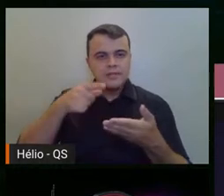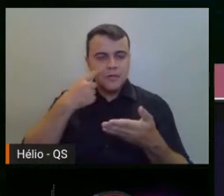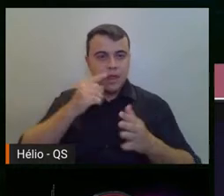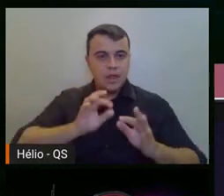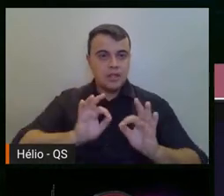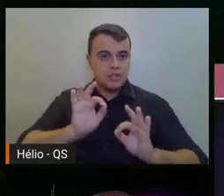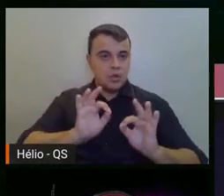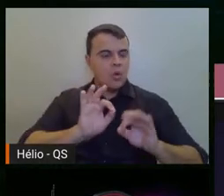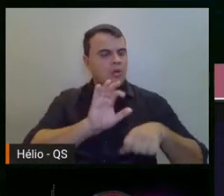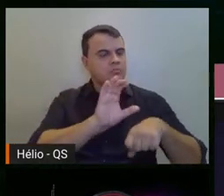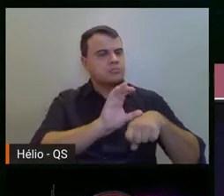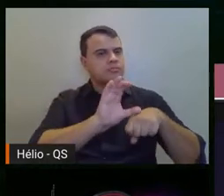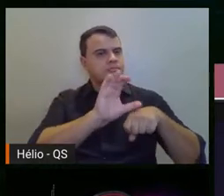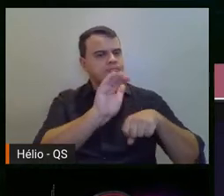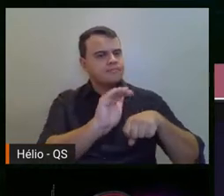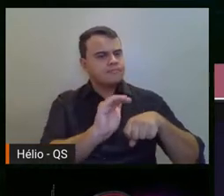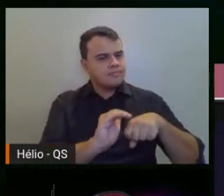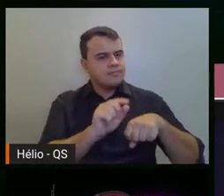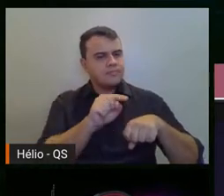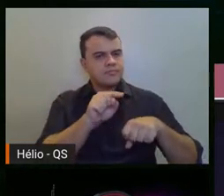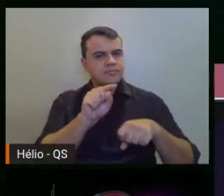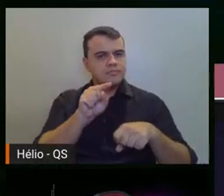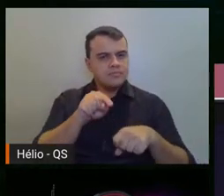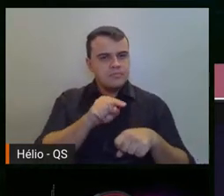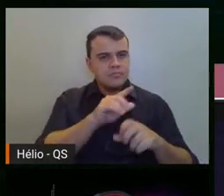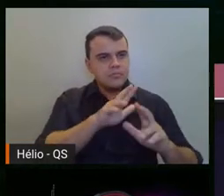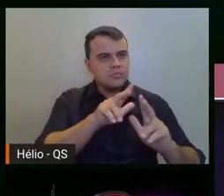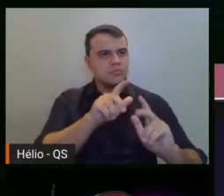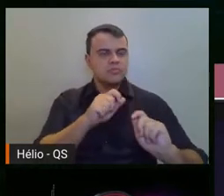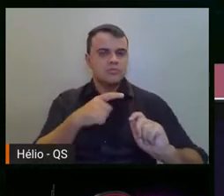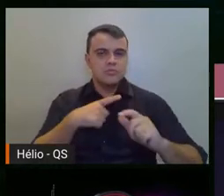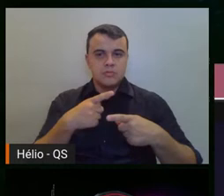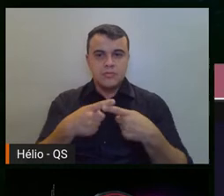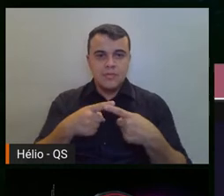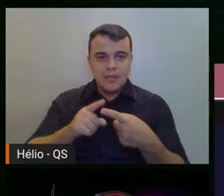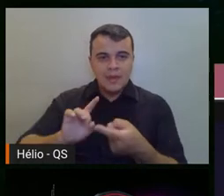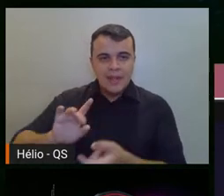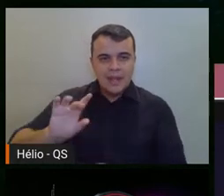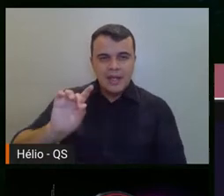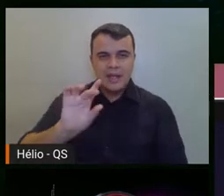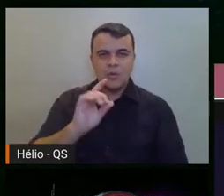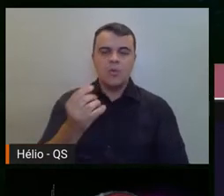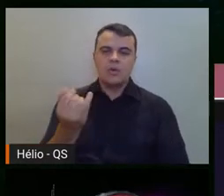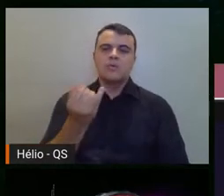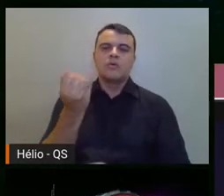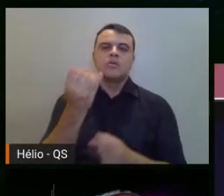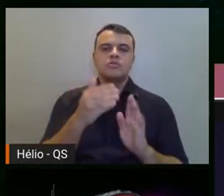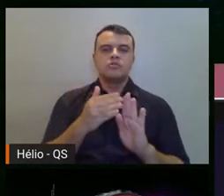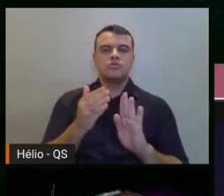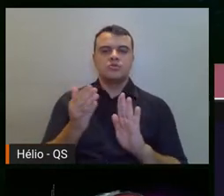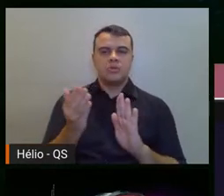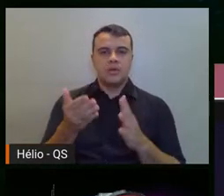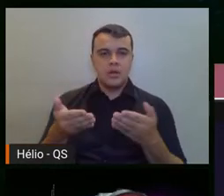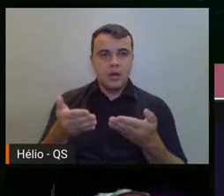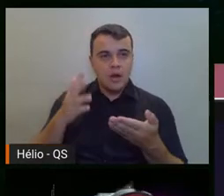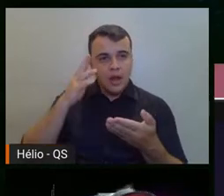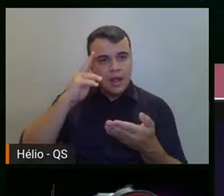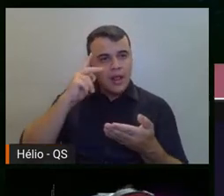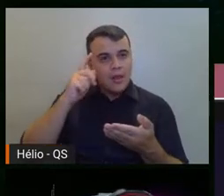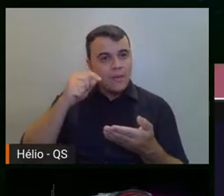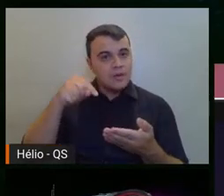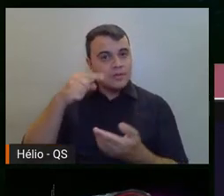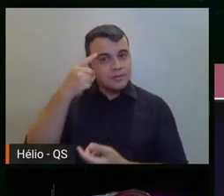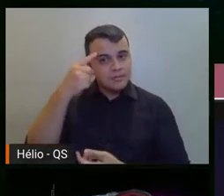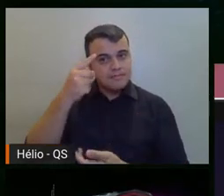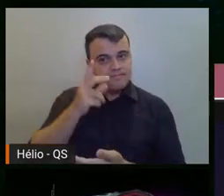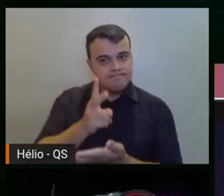estrutura os elementos que existem ali o porquê cada um é importante dentro da jornada então aqui a galera A